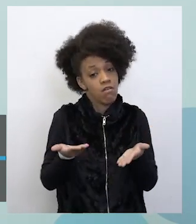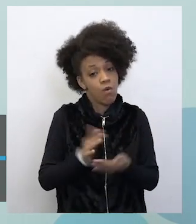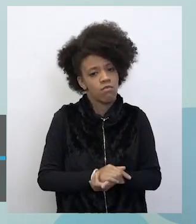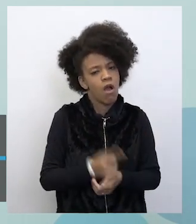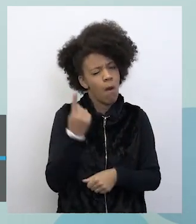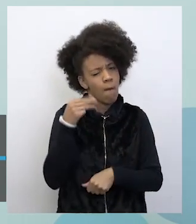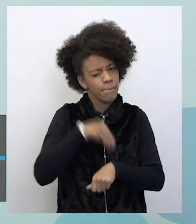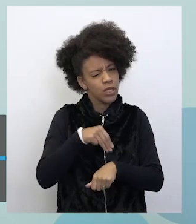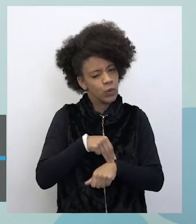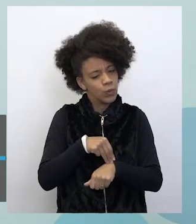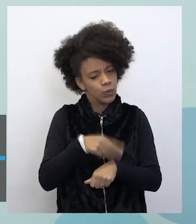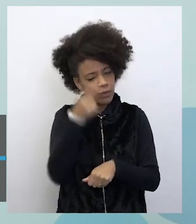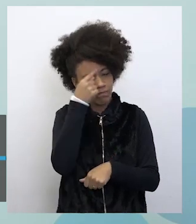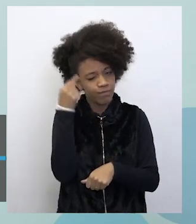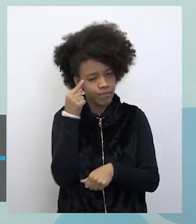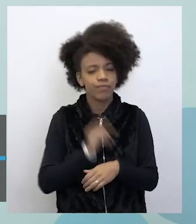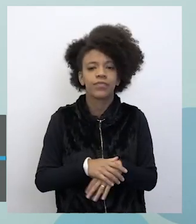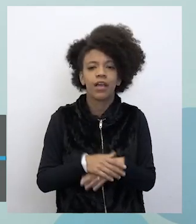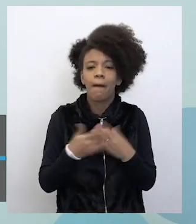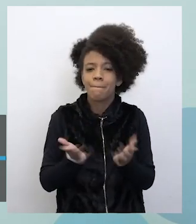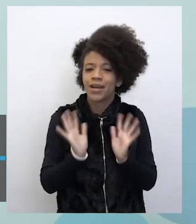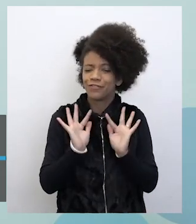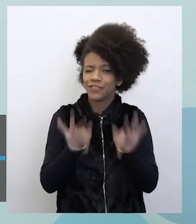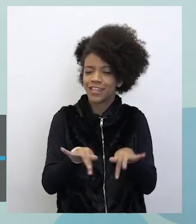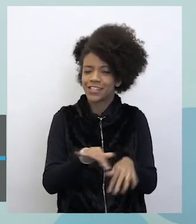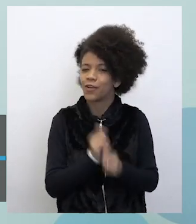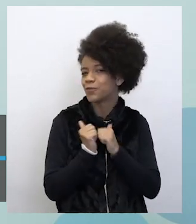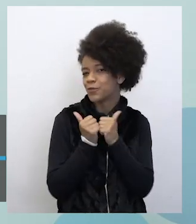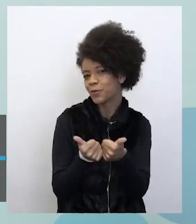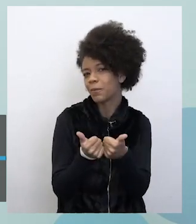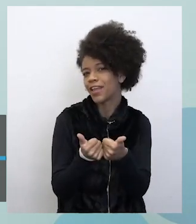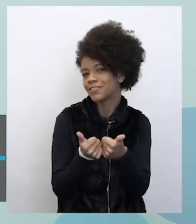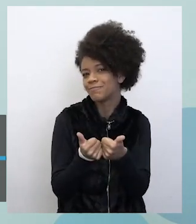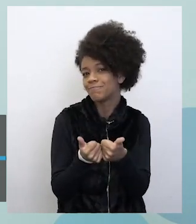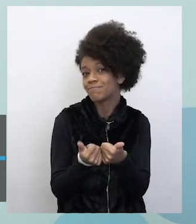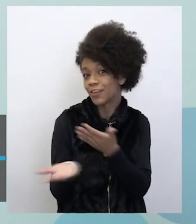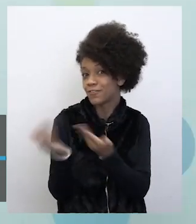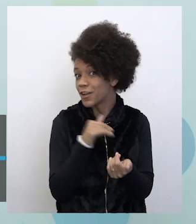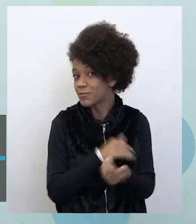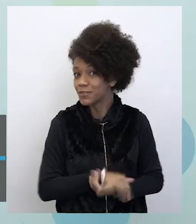1 minuto e meio para a gente poder finalizar. Tudo bem? Vamos lá?